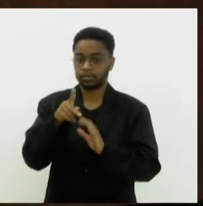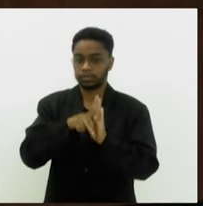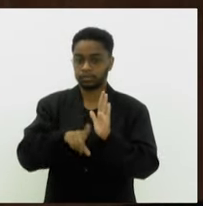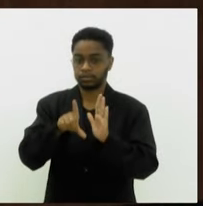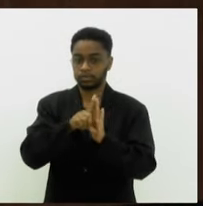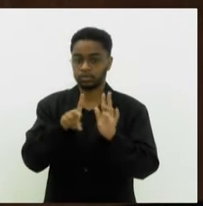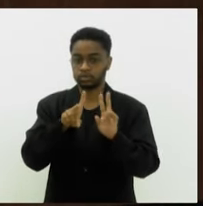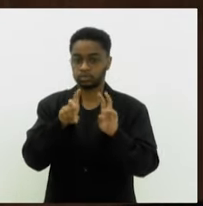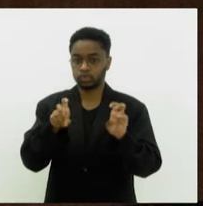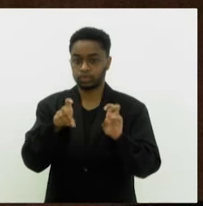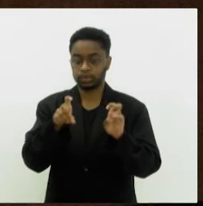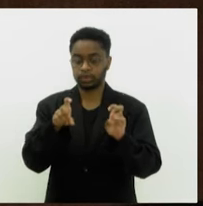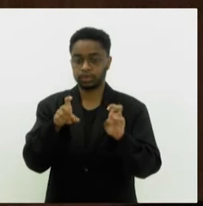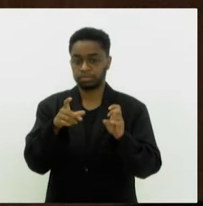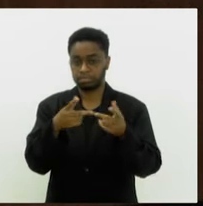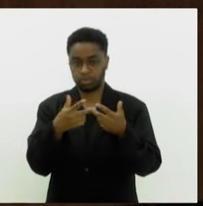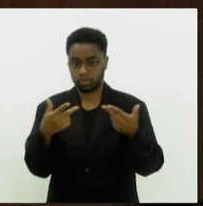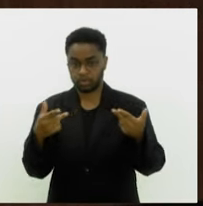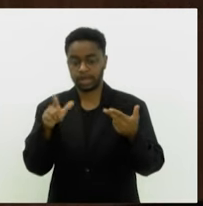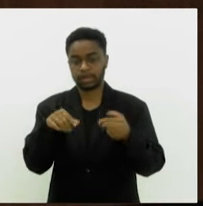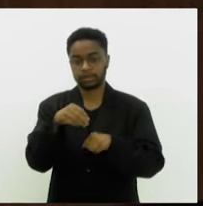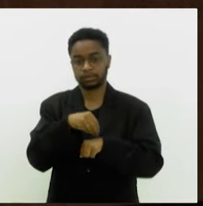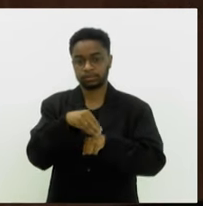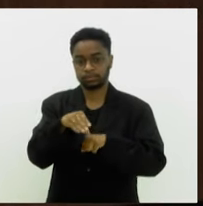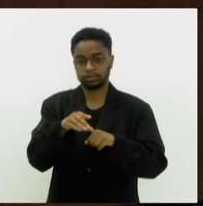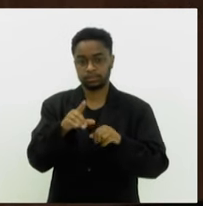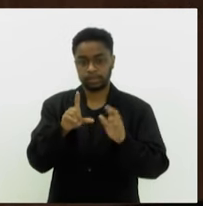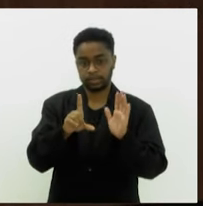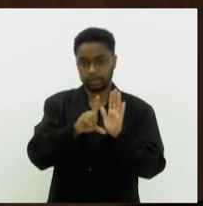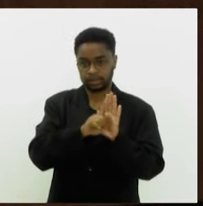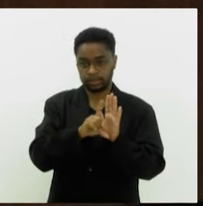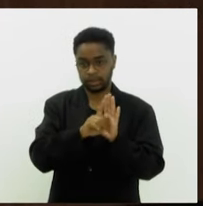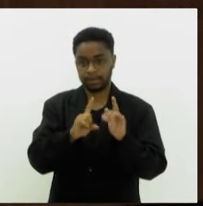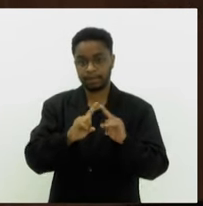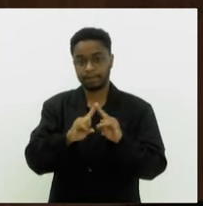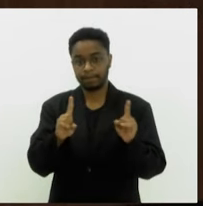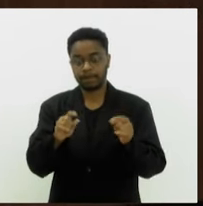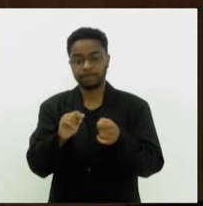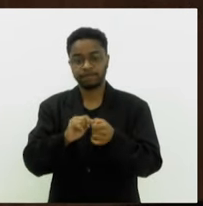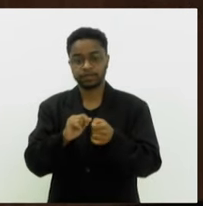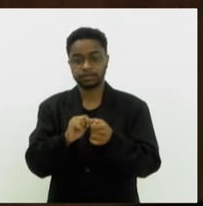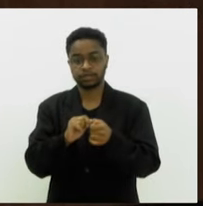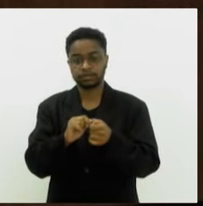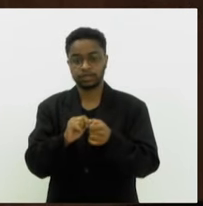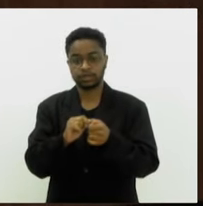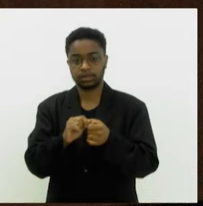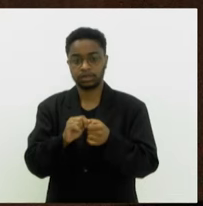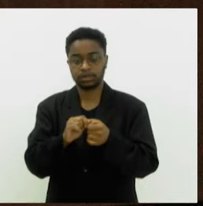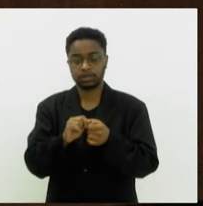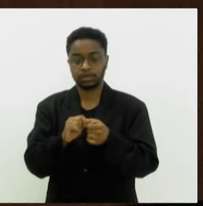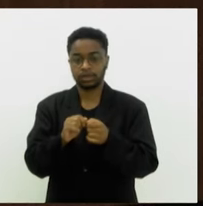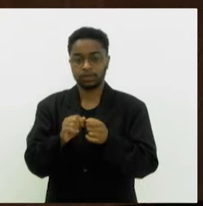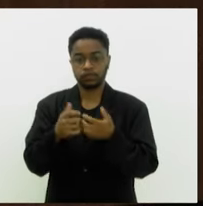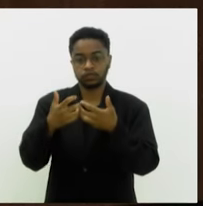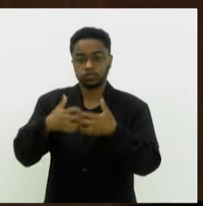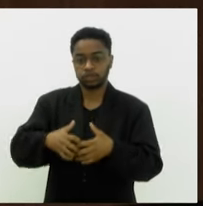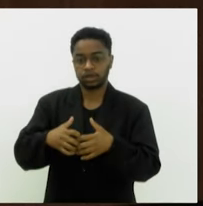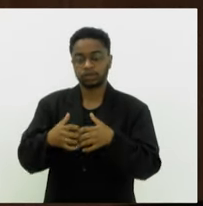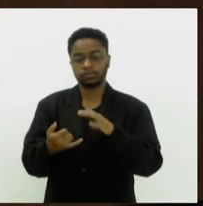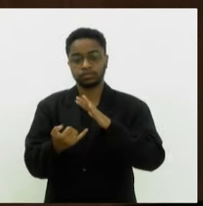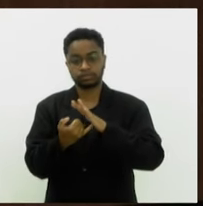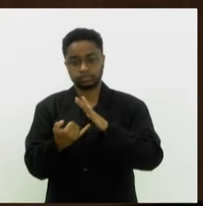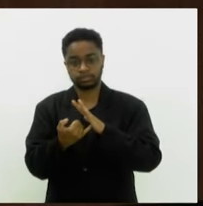é uma indicação legislativa. Fazer funcionar uma instituição existente é uma